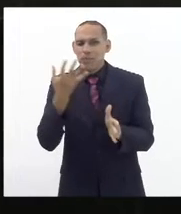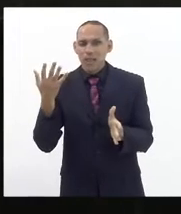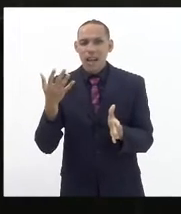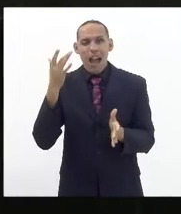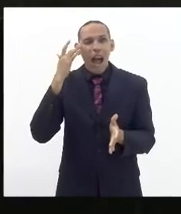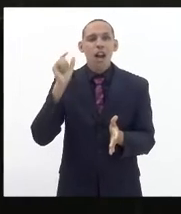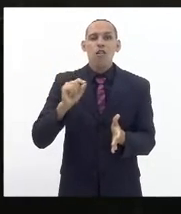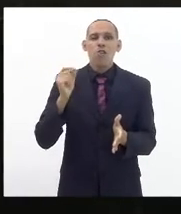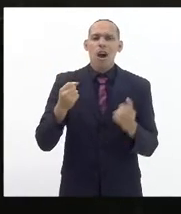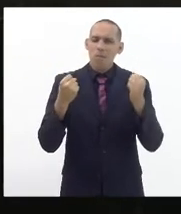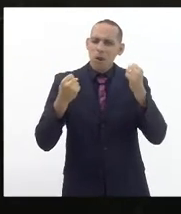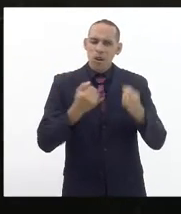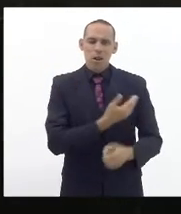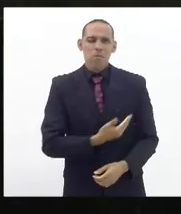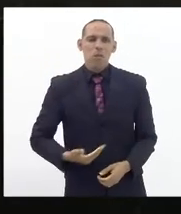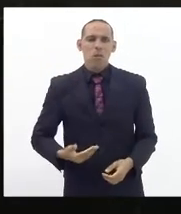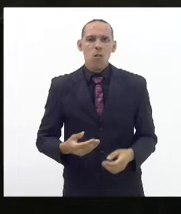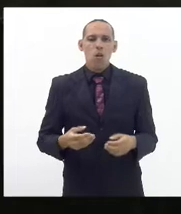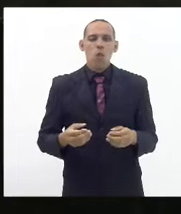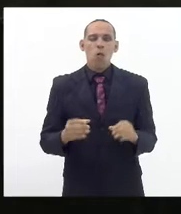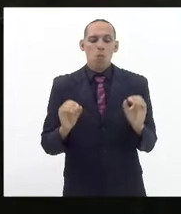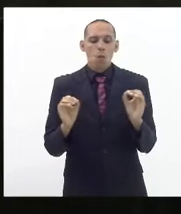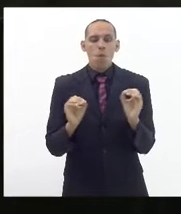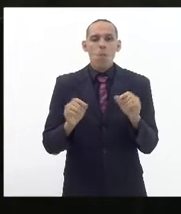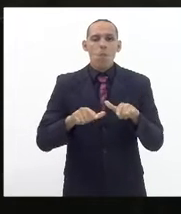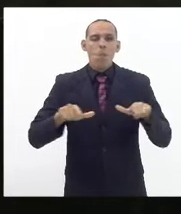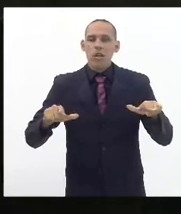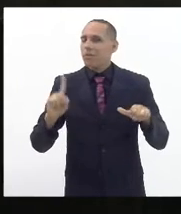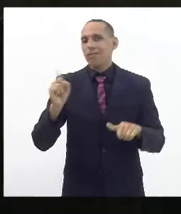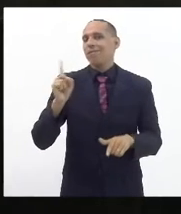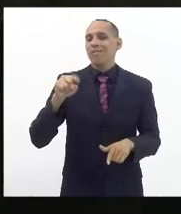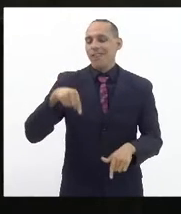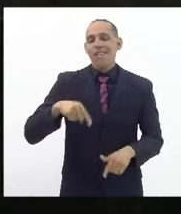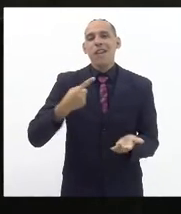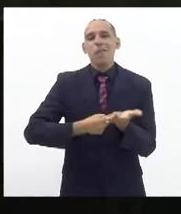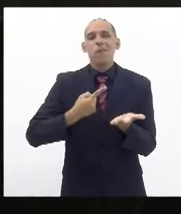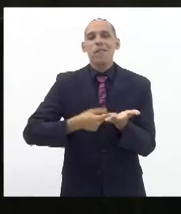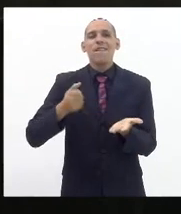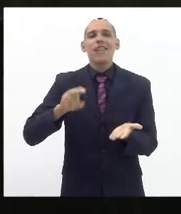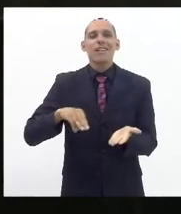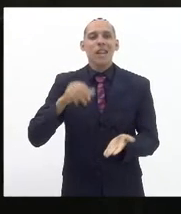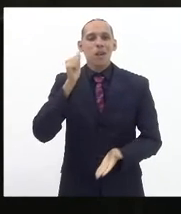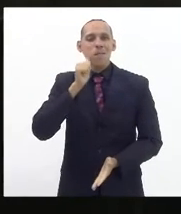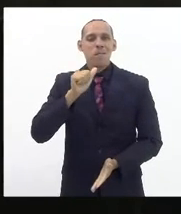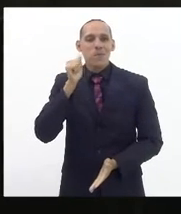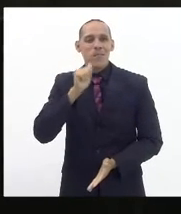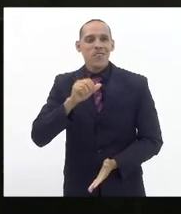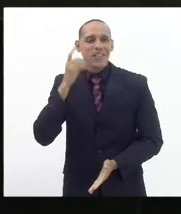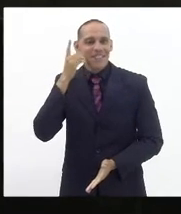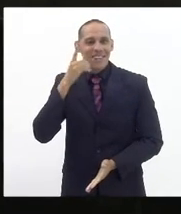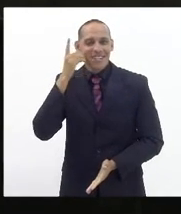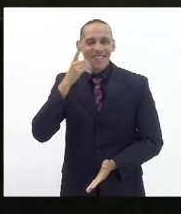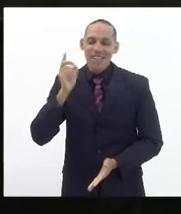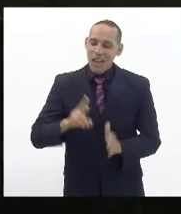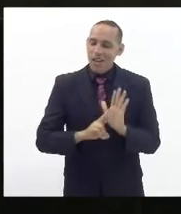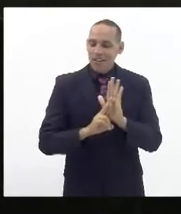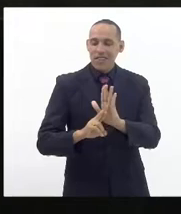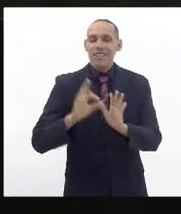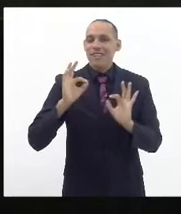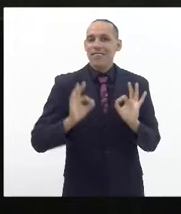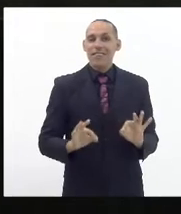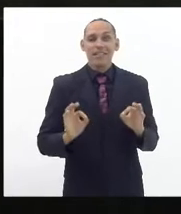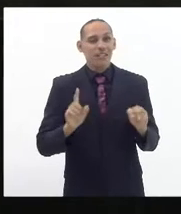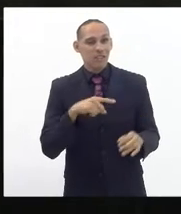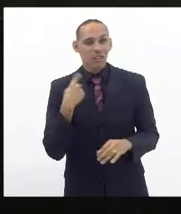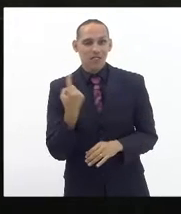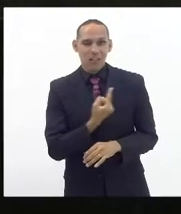poder público está esvaziado. Quem está aqui se comprometendo com esse plenário são as deputadas, é a referência devida. Então, para